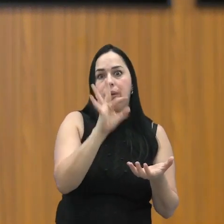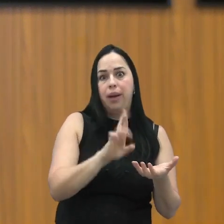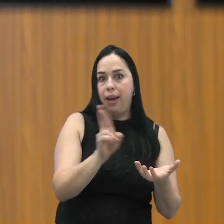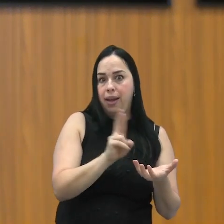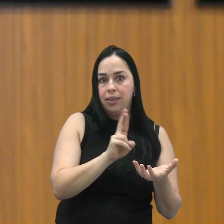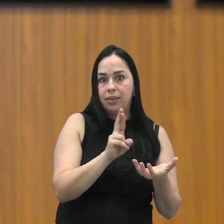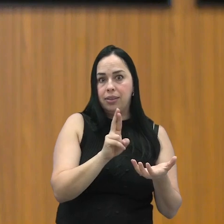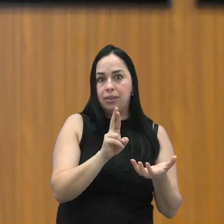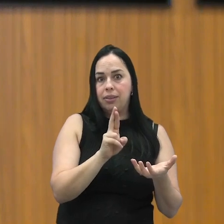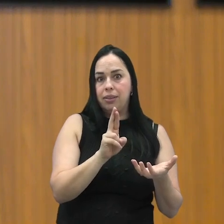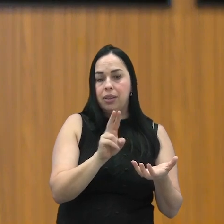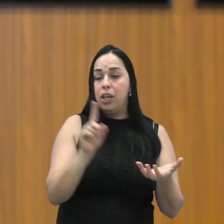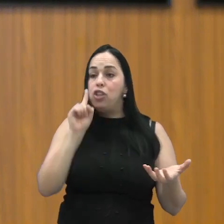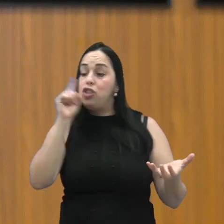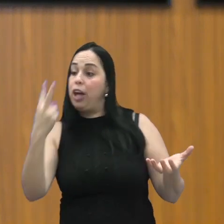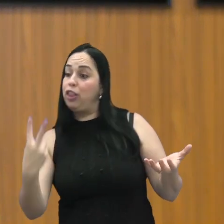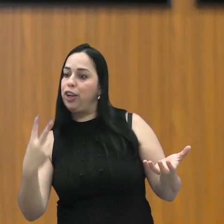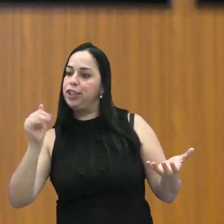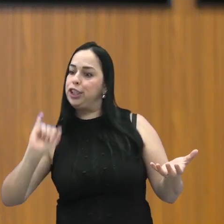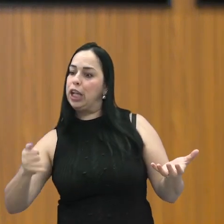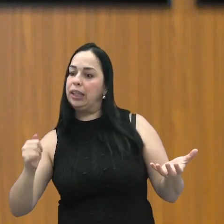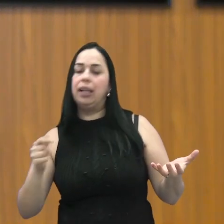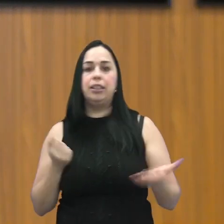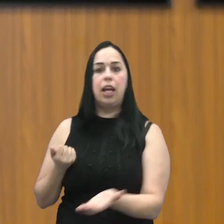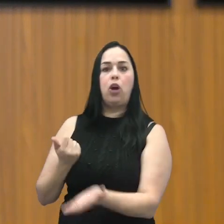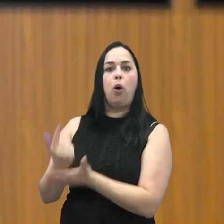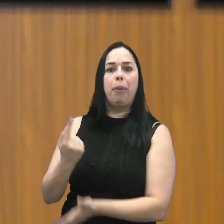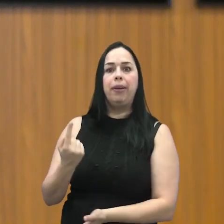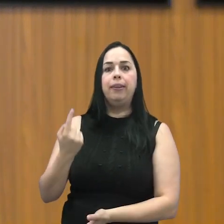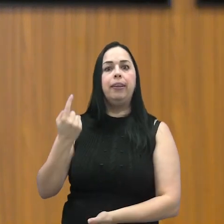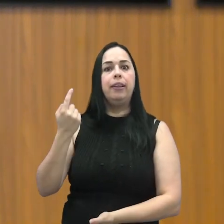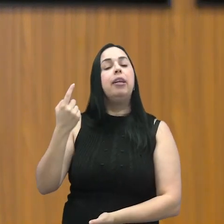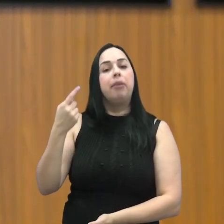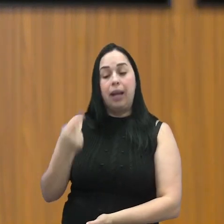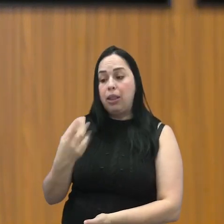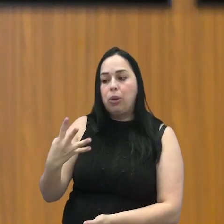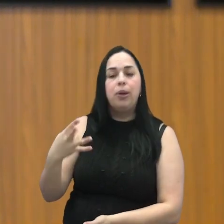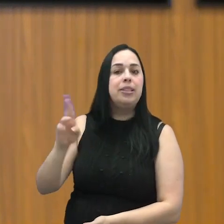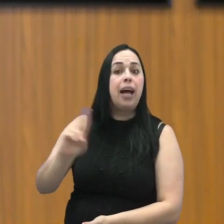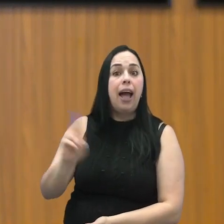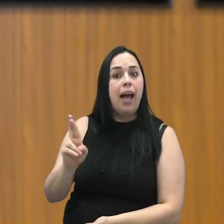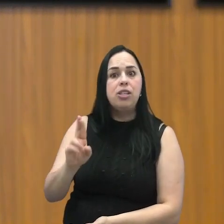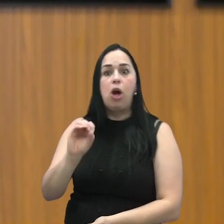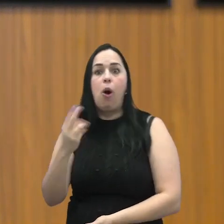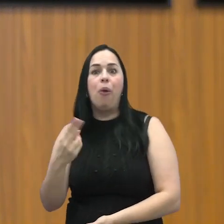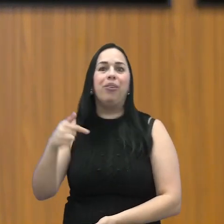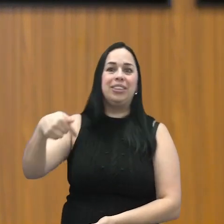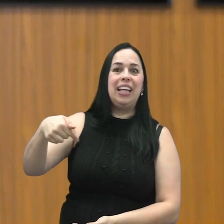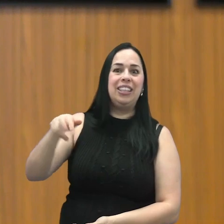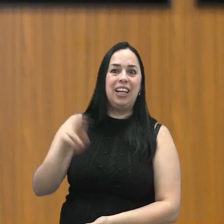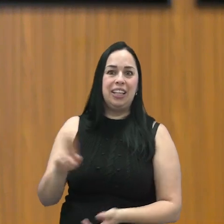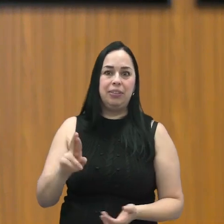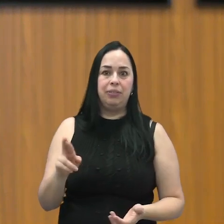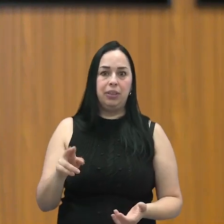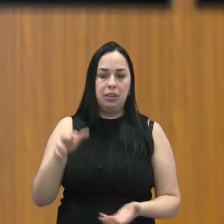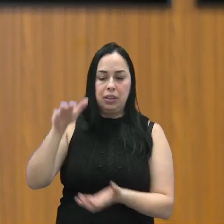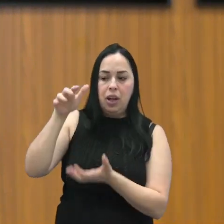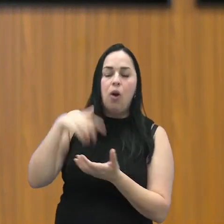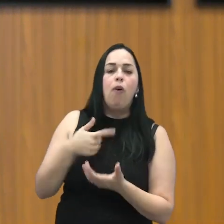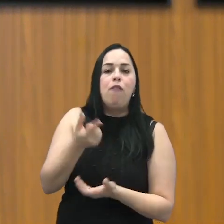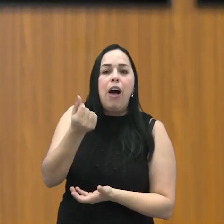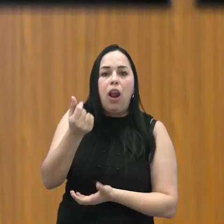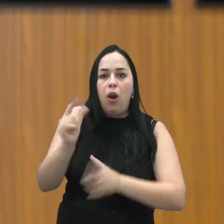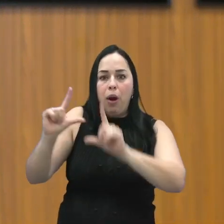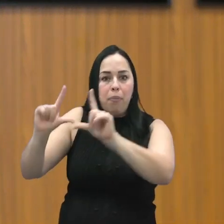R$ 24,00. No dia 2 de janeiro, você já compra 2 por 14, ou seja, cada um sai a 7. Ah, baixou o custo do